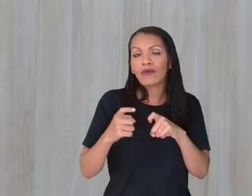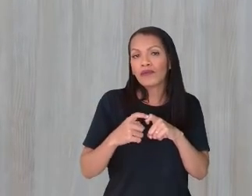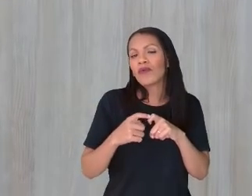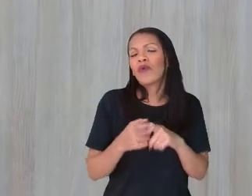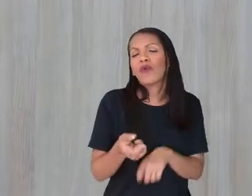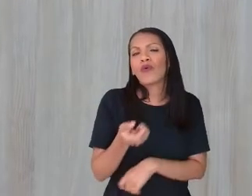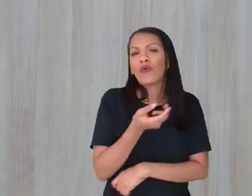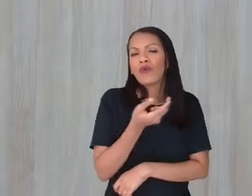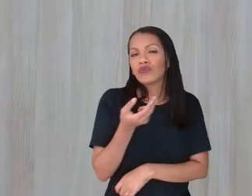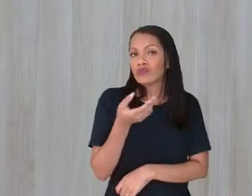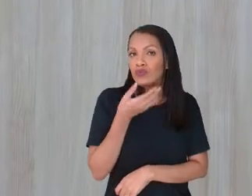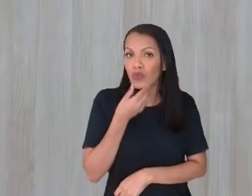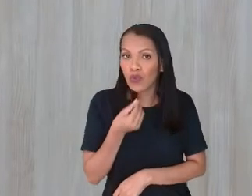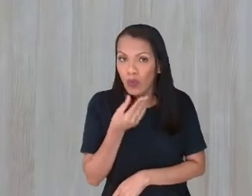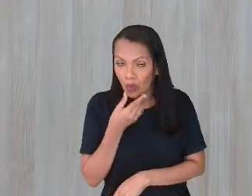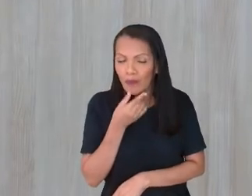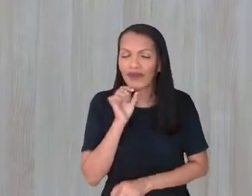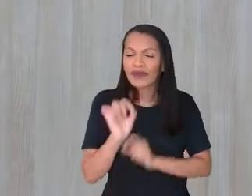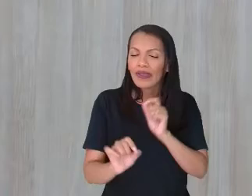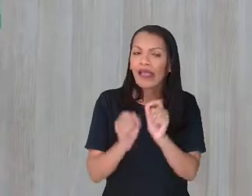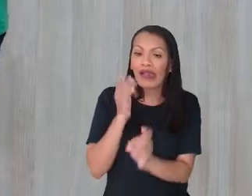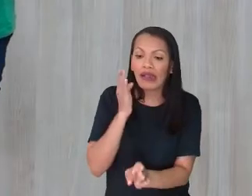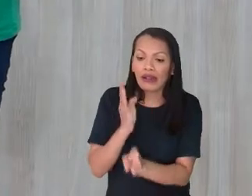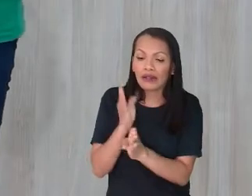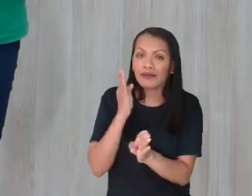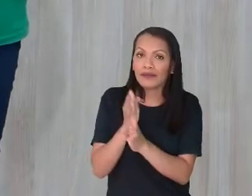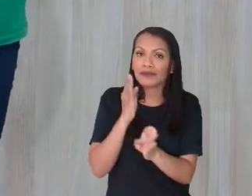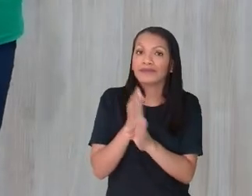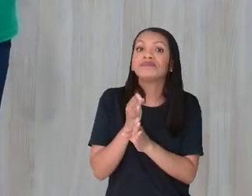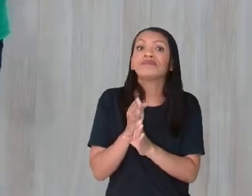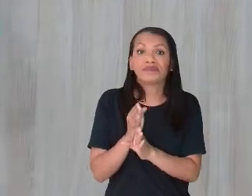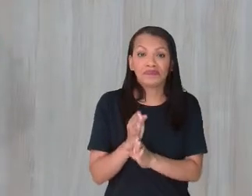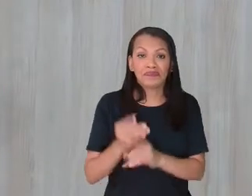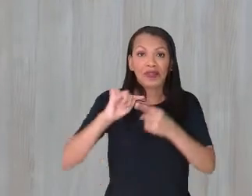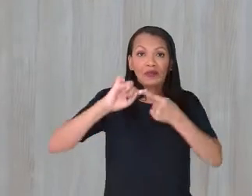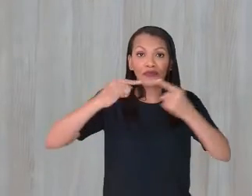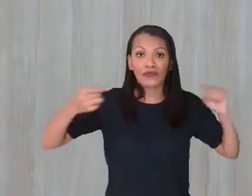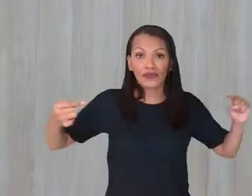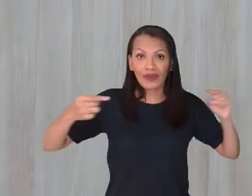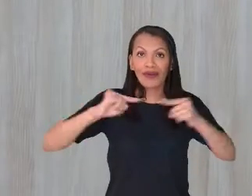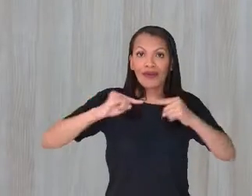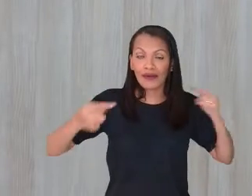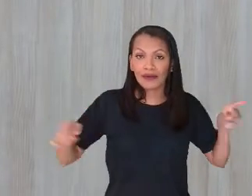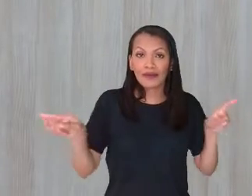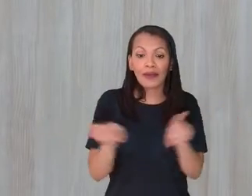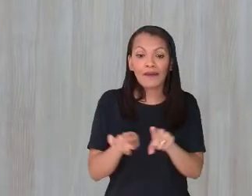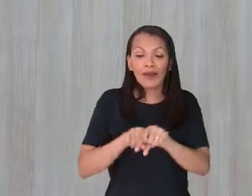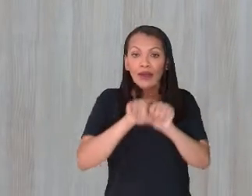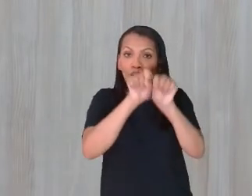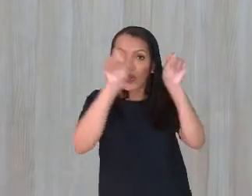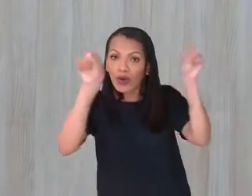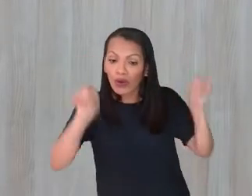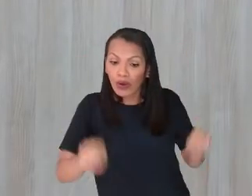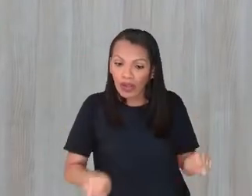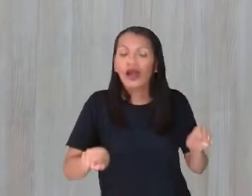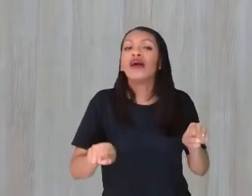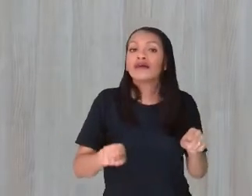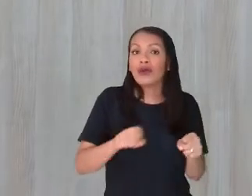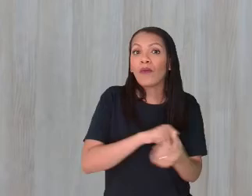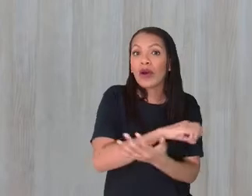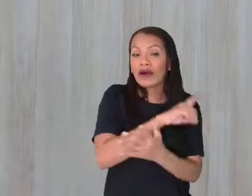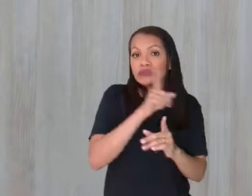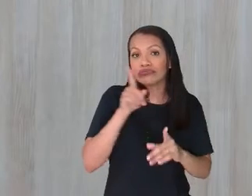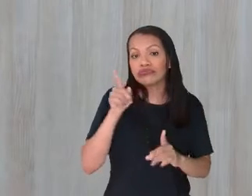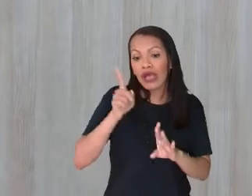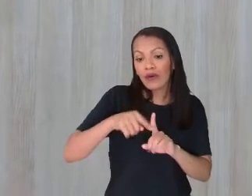Landsteiner, que ele descobriu a questão do fator RH e o sistema BO, que são as identificações que eu coloquei aqui,